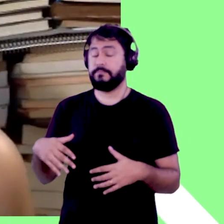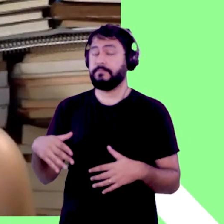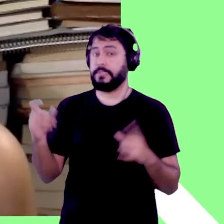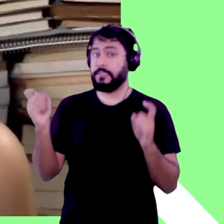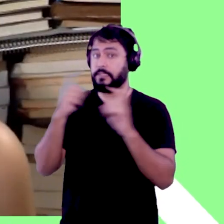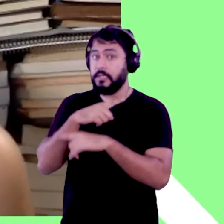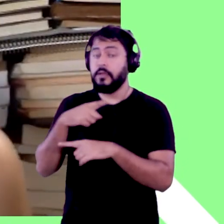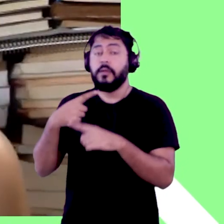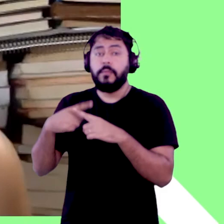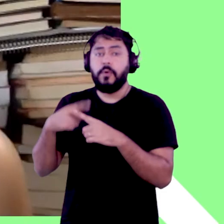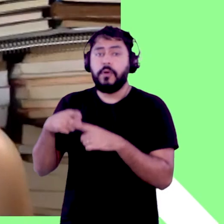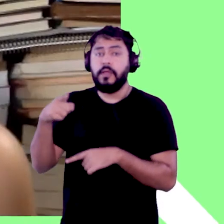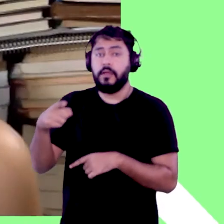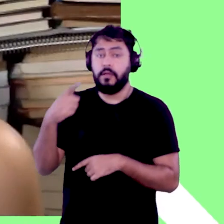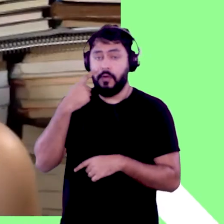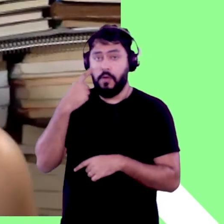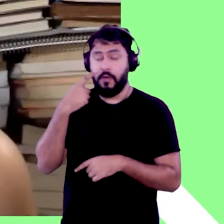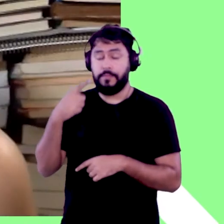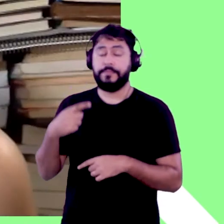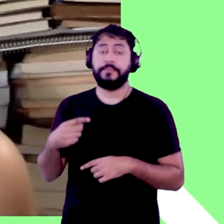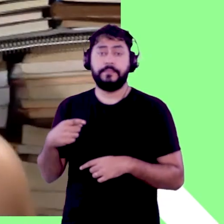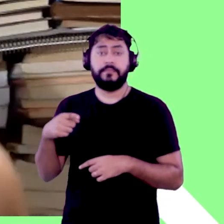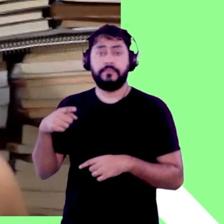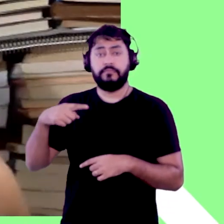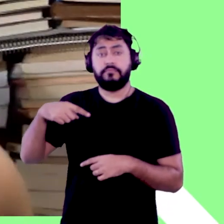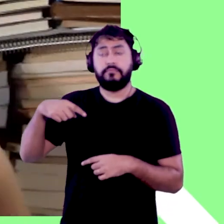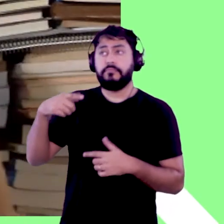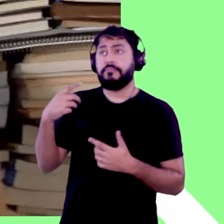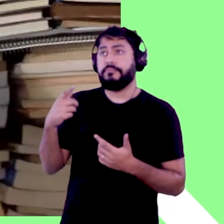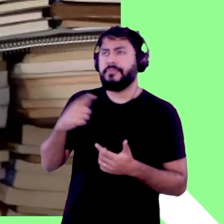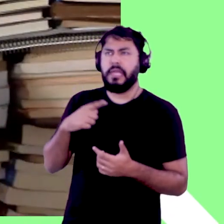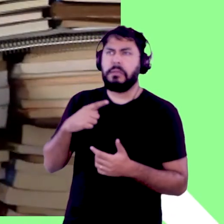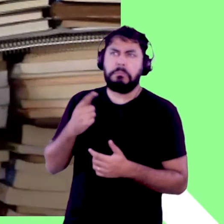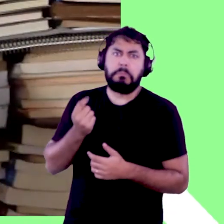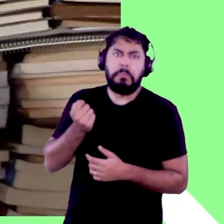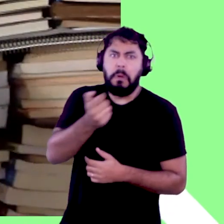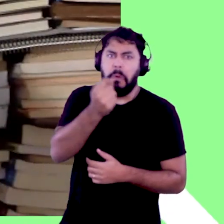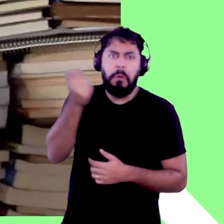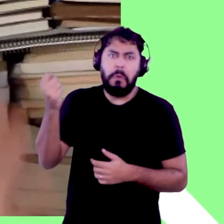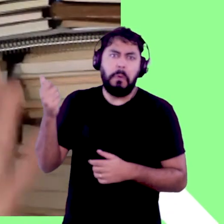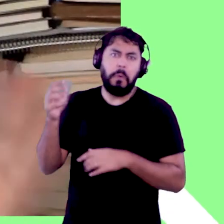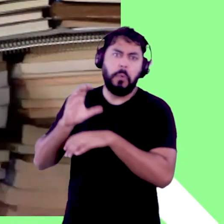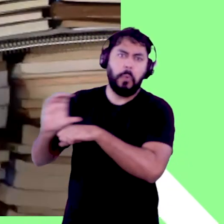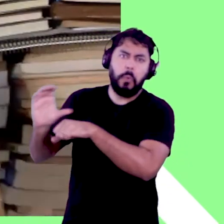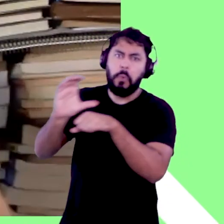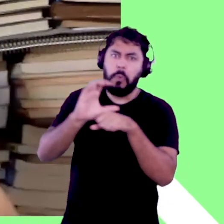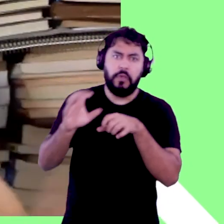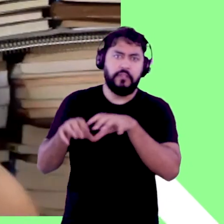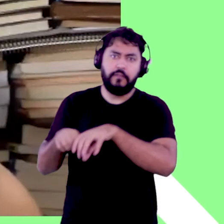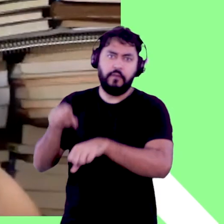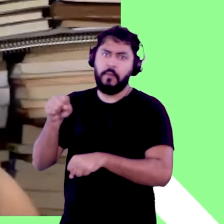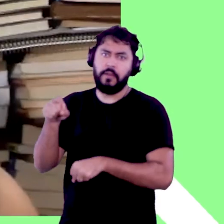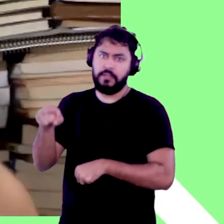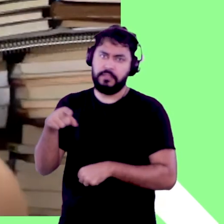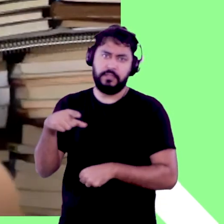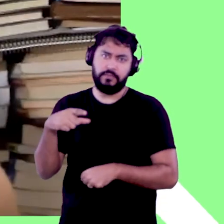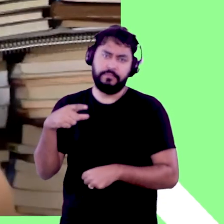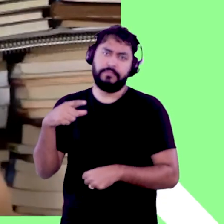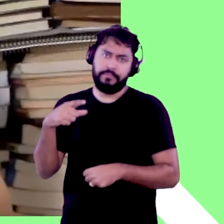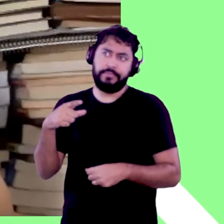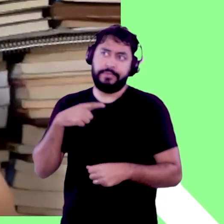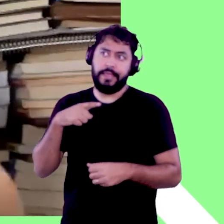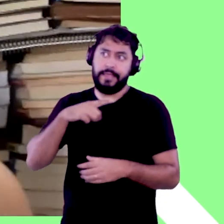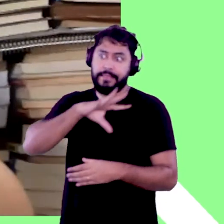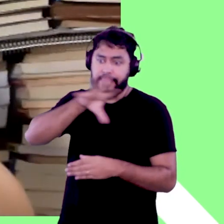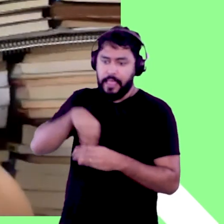realmente na formação não tem pouquíssimos cursos aí de formação que trazem a acessibilidade